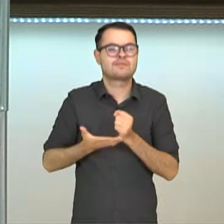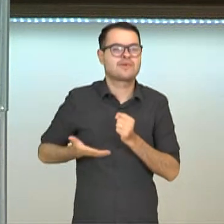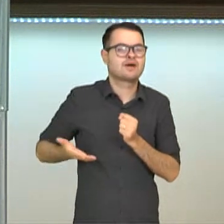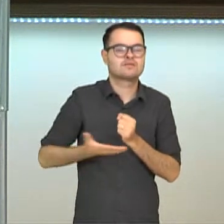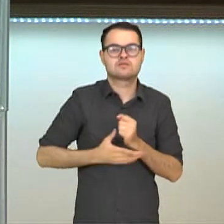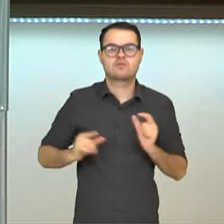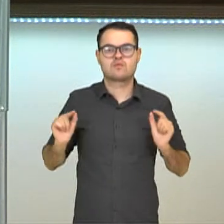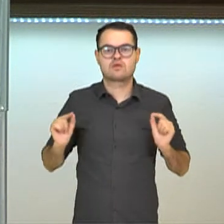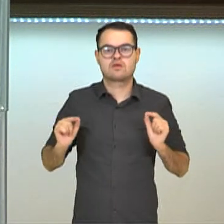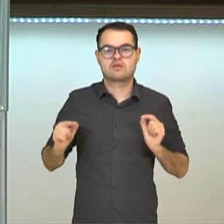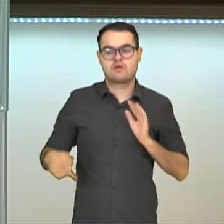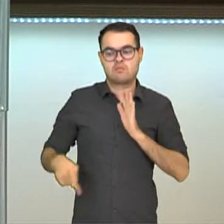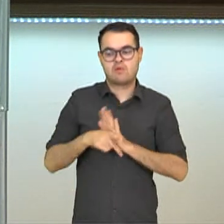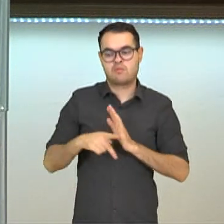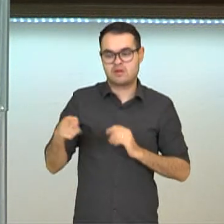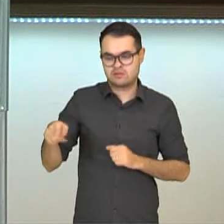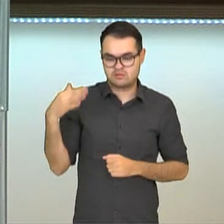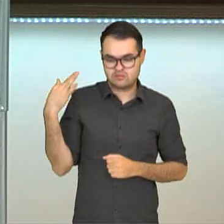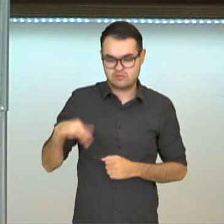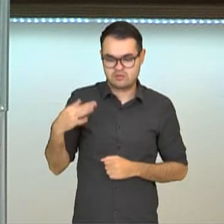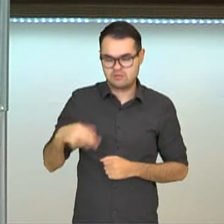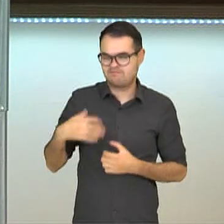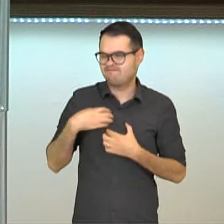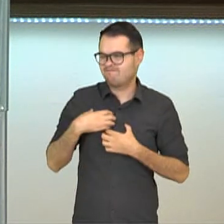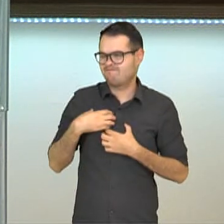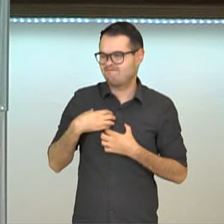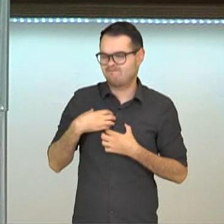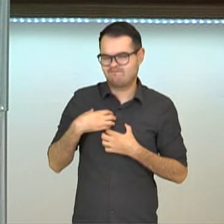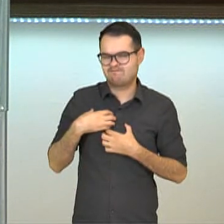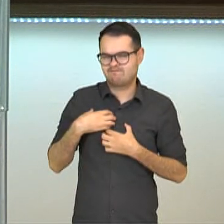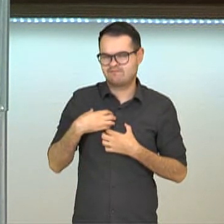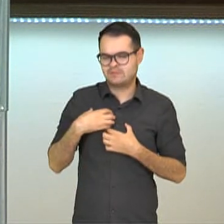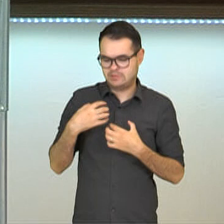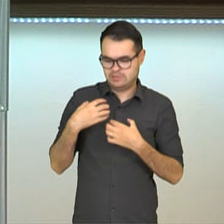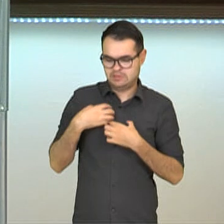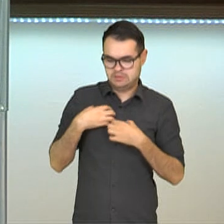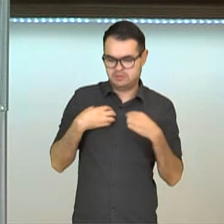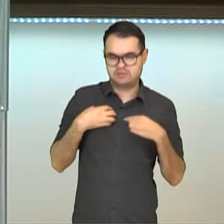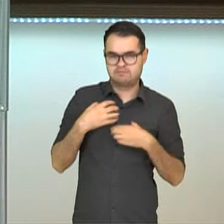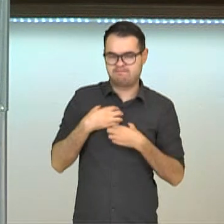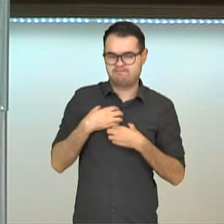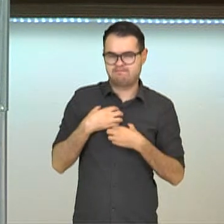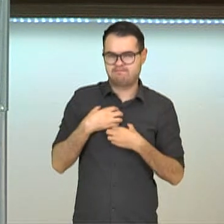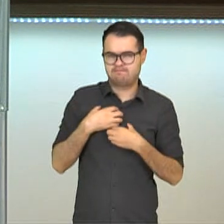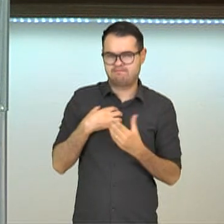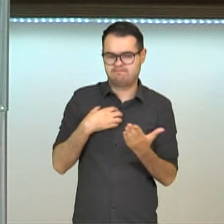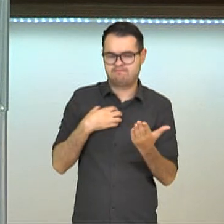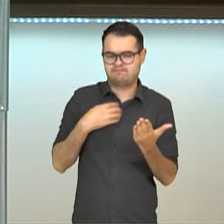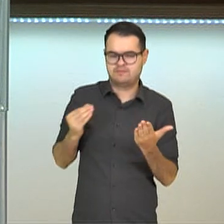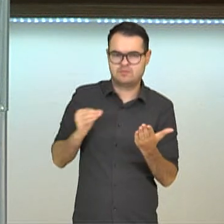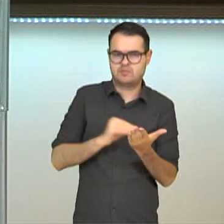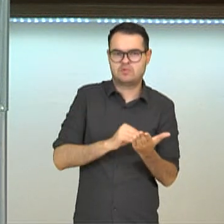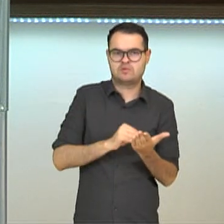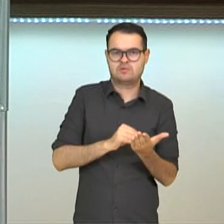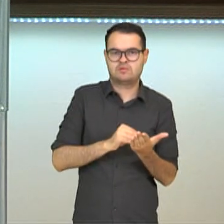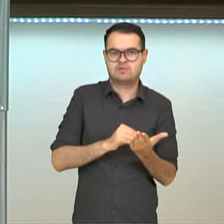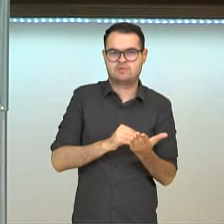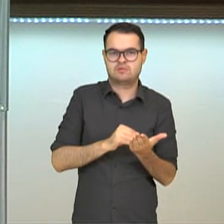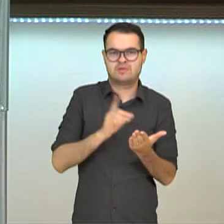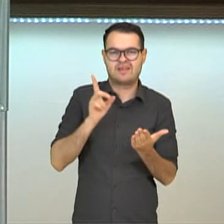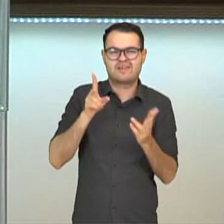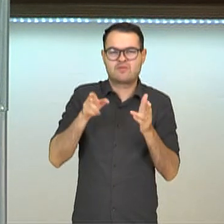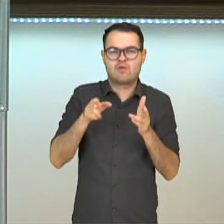na própria dor para trazer o sentimento como veículo, trazer a emoção como veículo para a